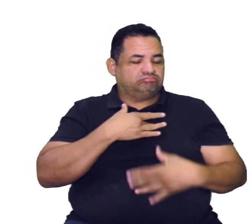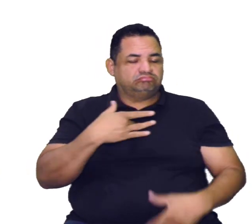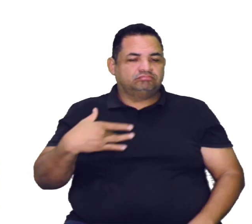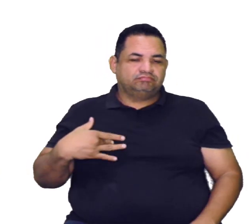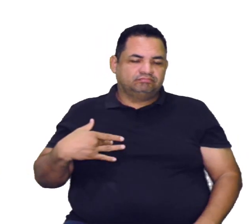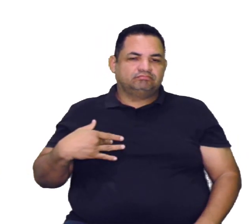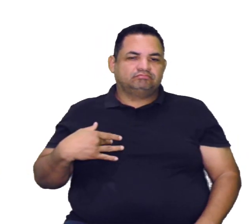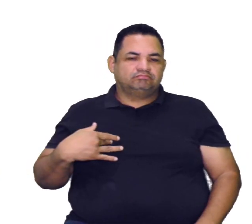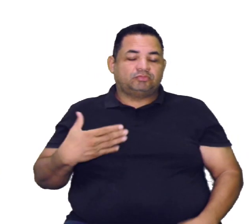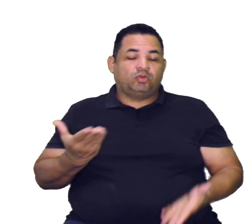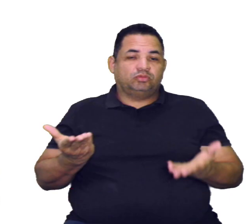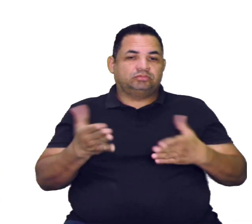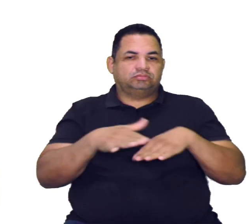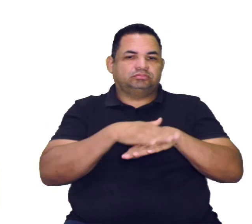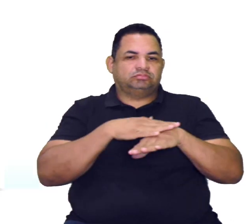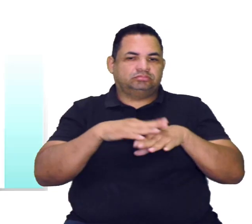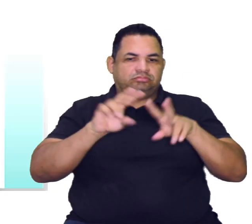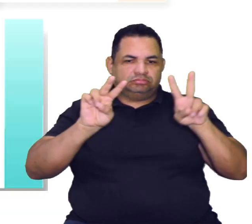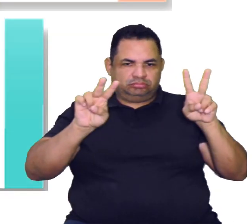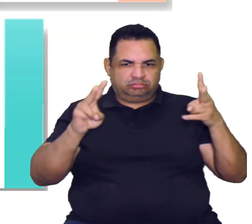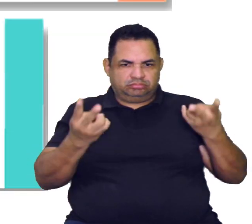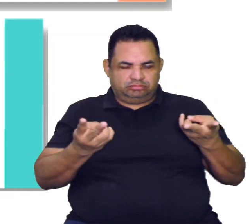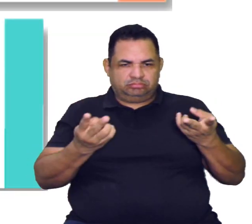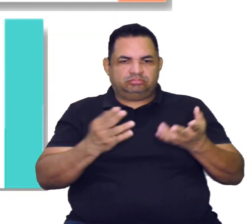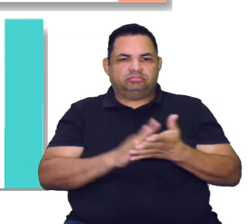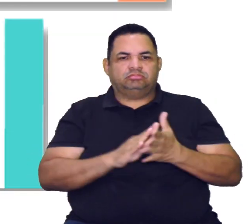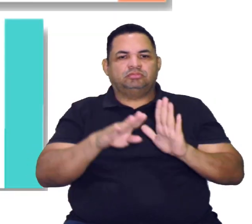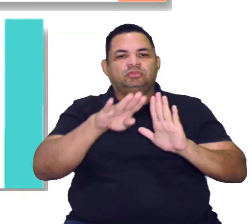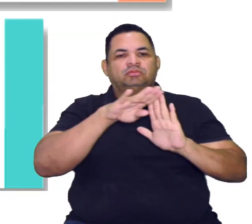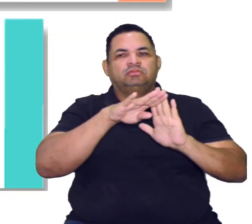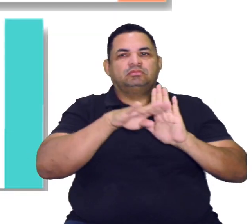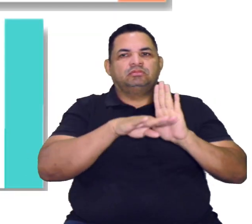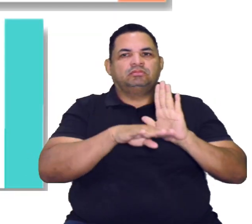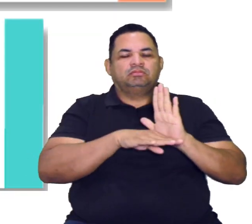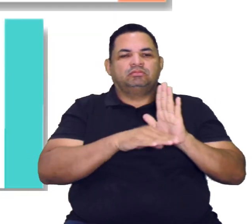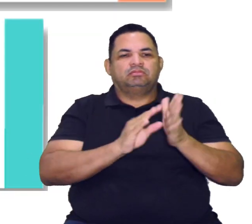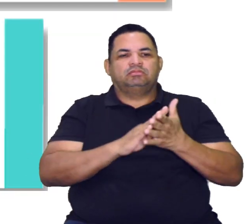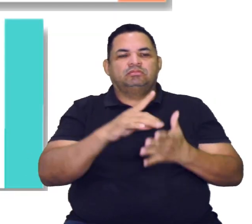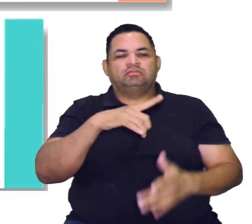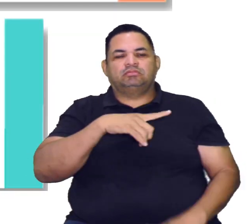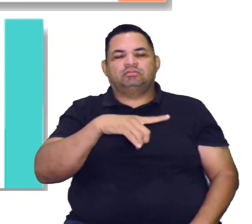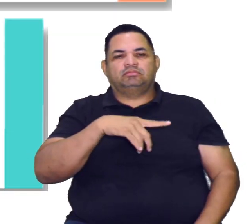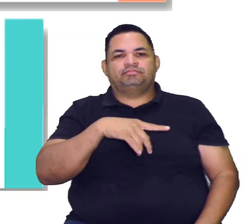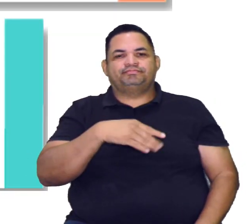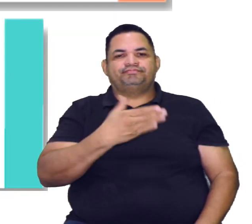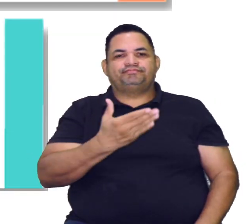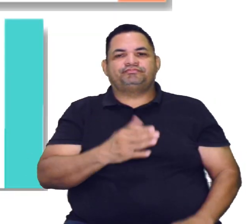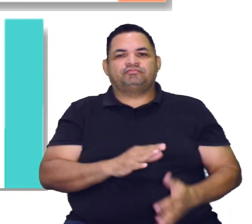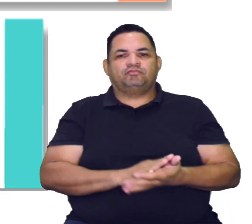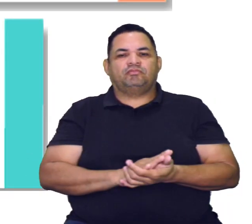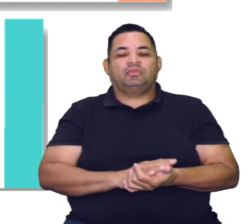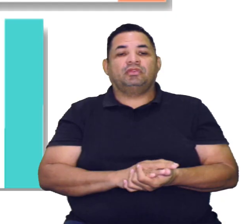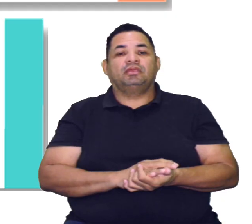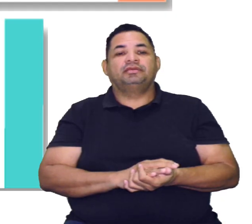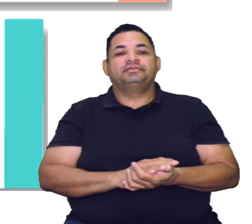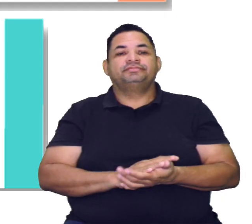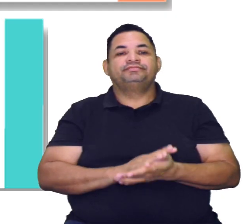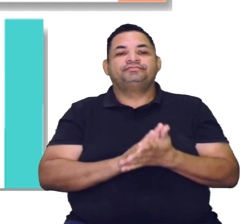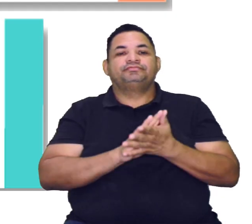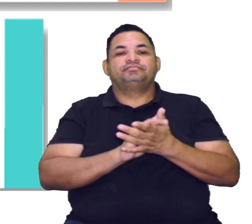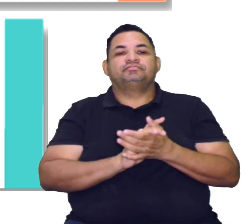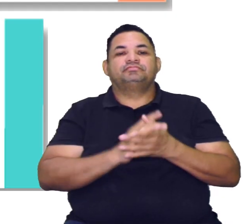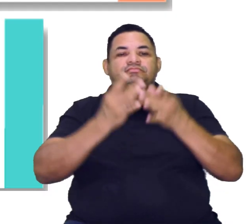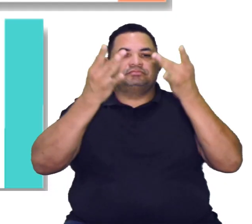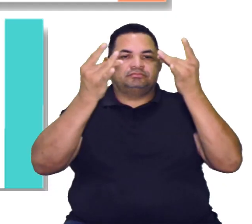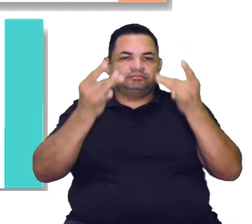sobre isso que nós iremos conversar hoje. Dentro dessa agenda, o que a Prof. Iris traz? Olha só, eu falo com você a